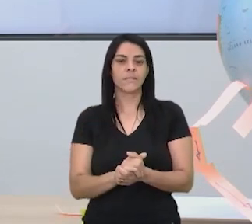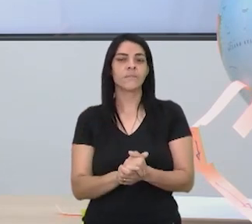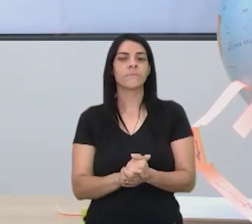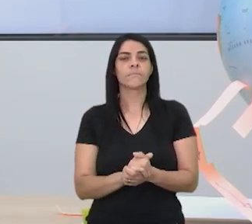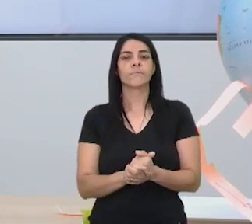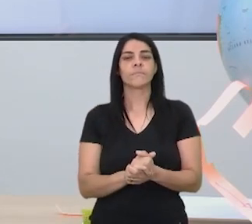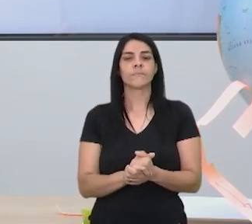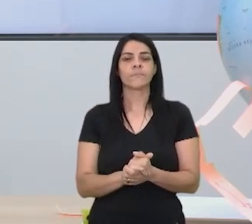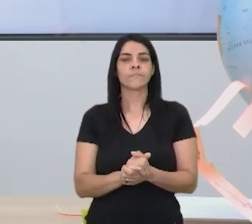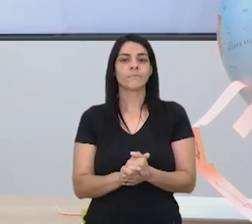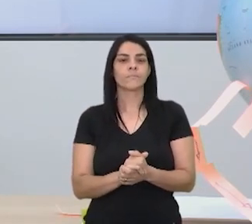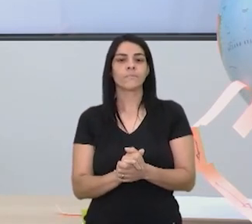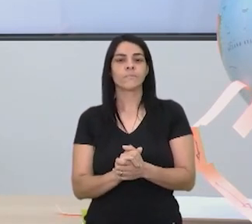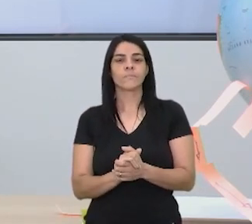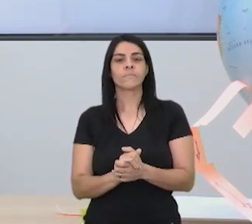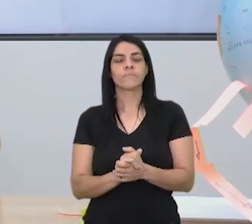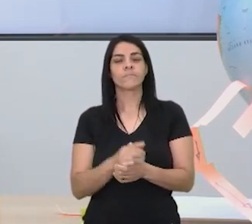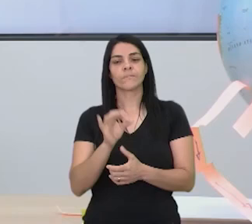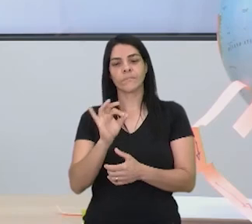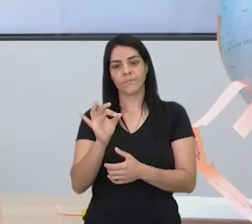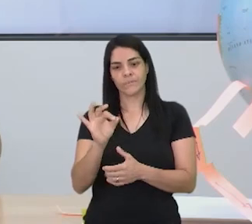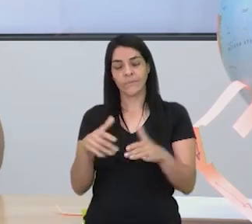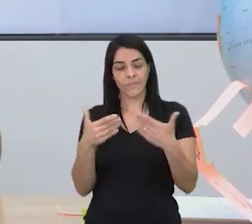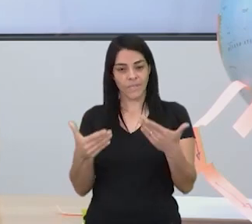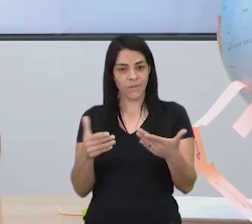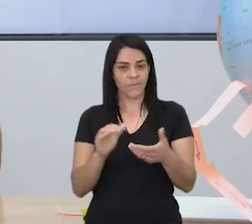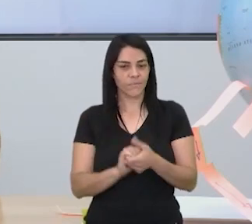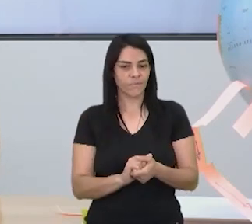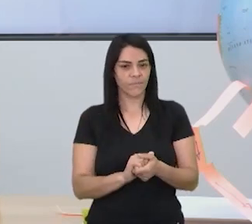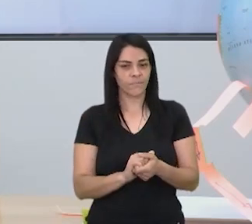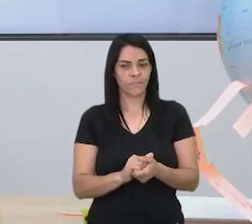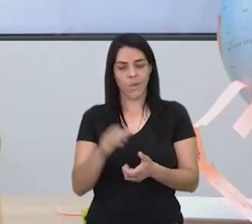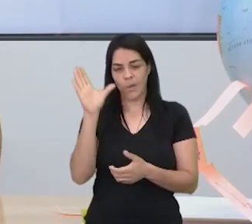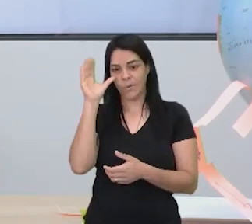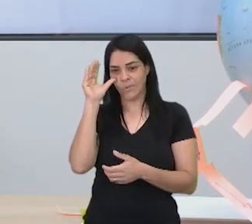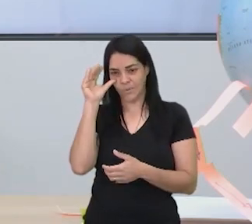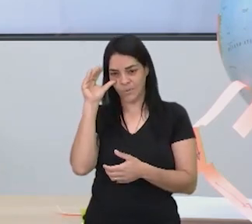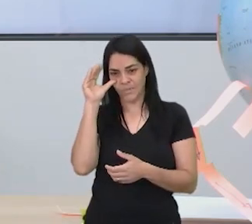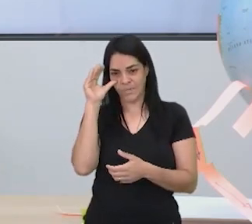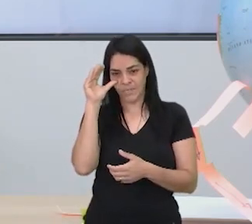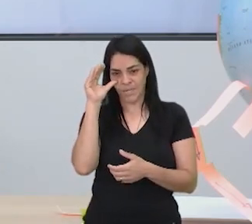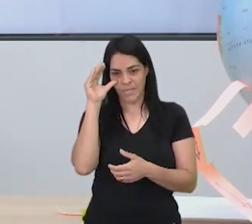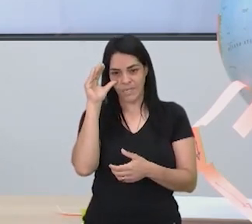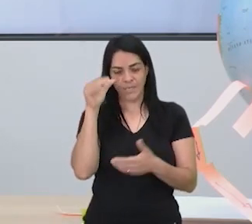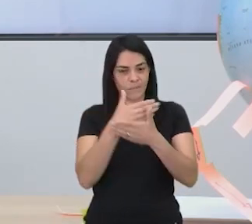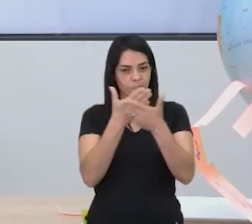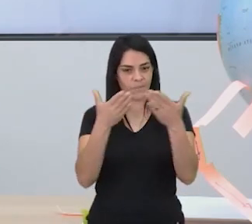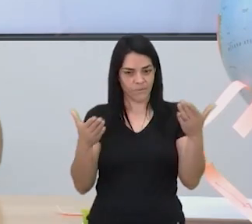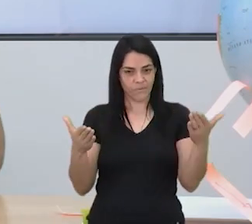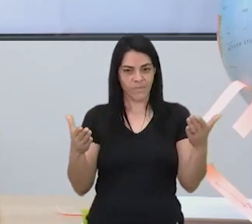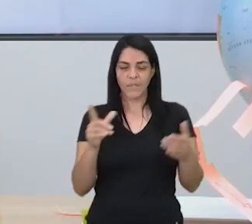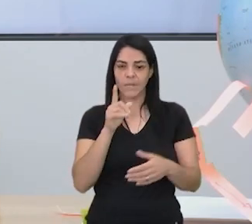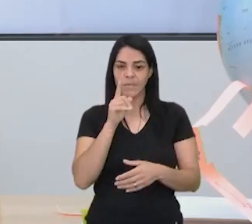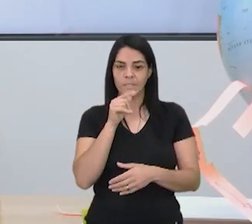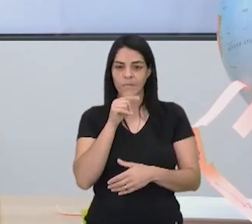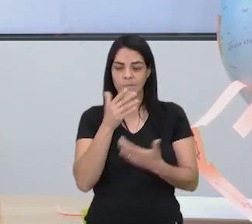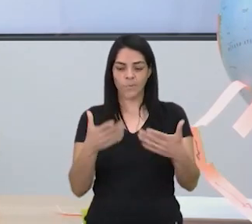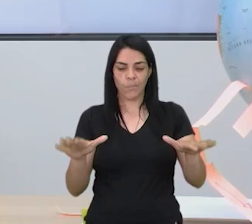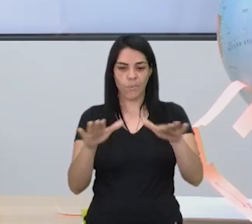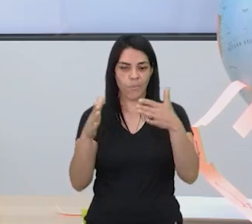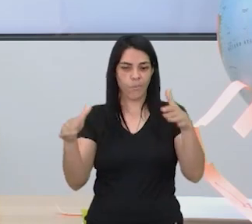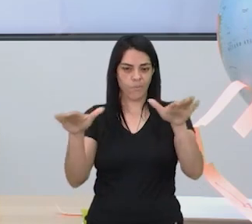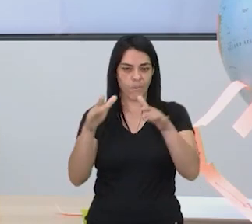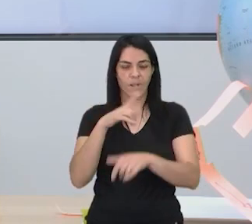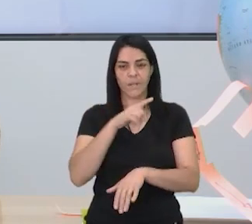essa rastreabilidade, tá certo? Então aí, mais uma curiosidade aí a respeito dos mares para vocês. E